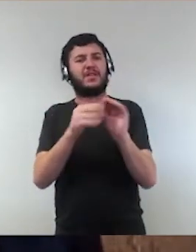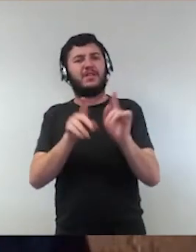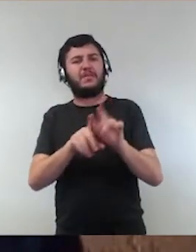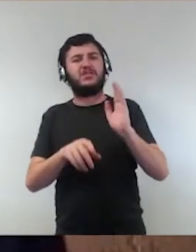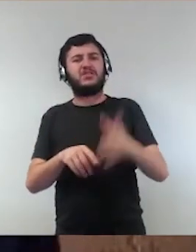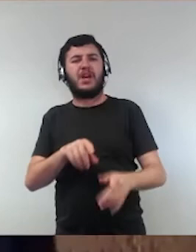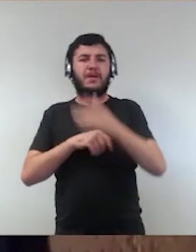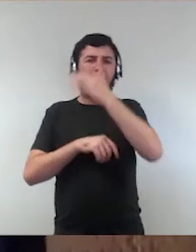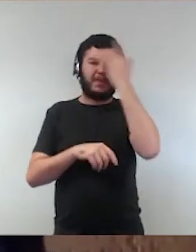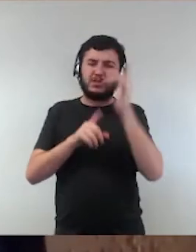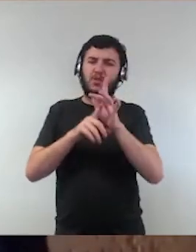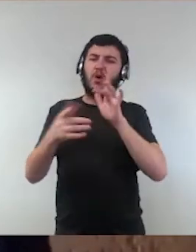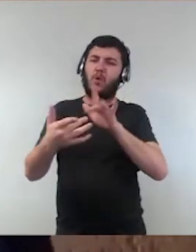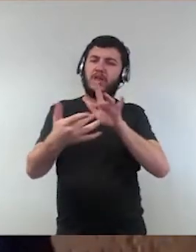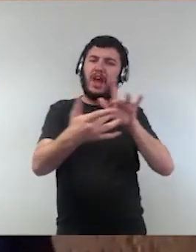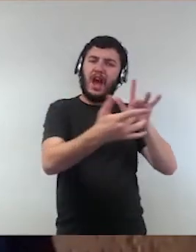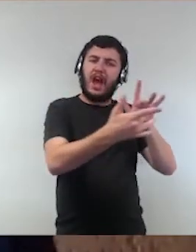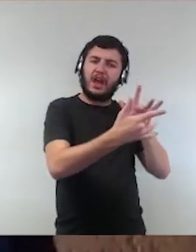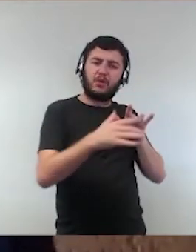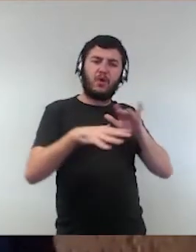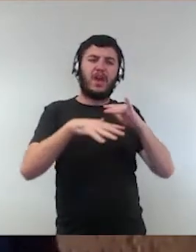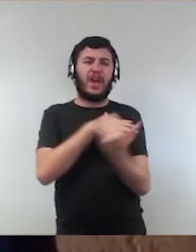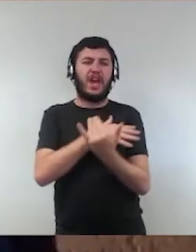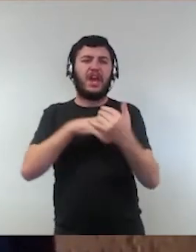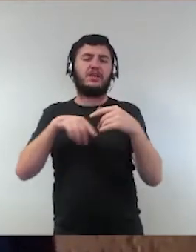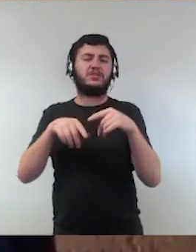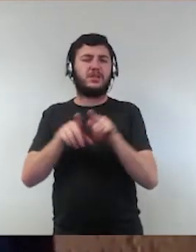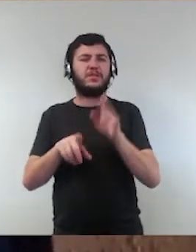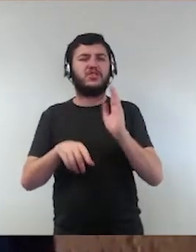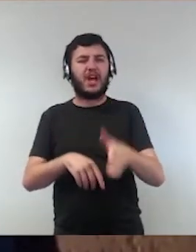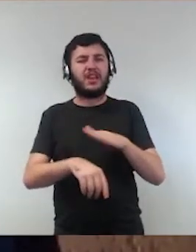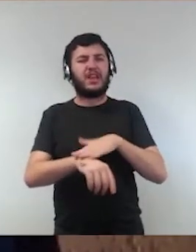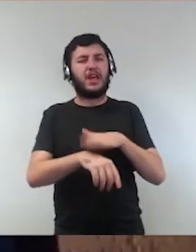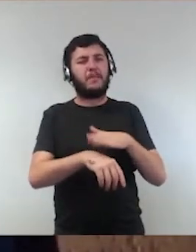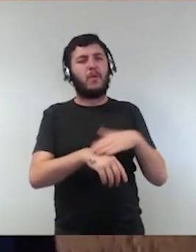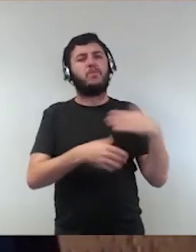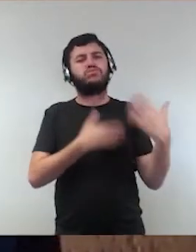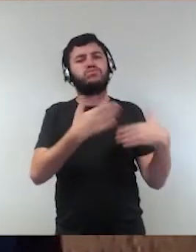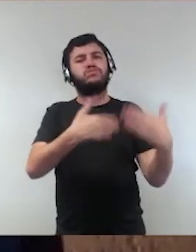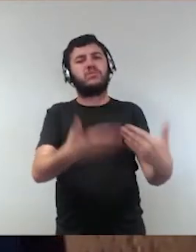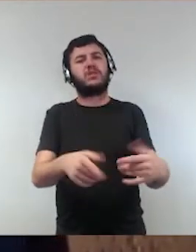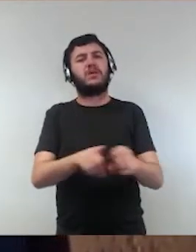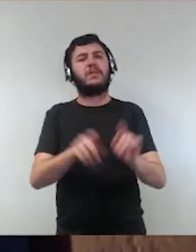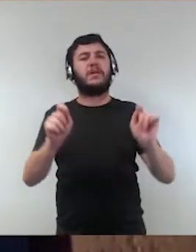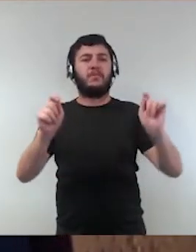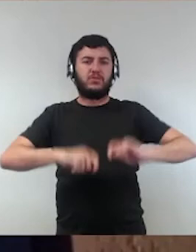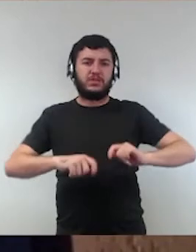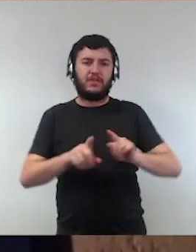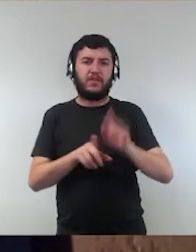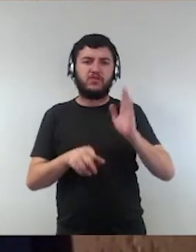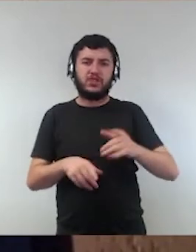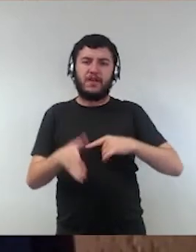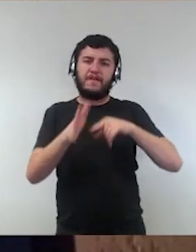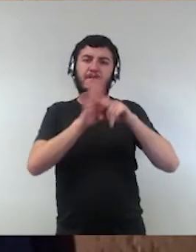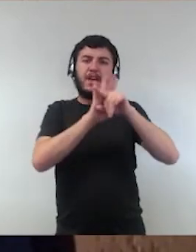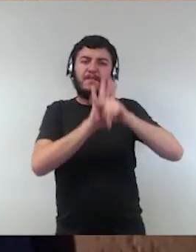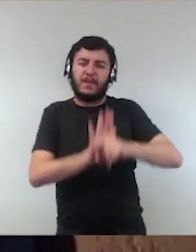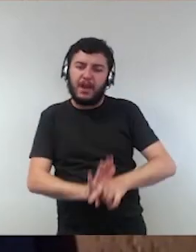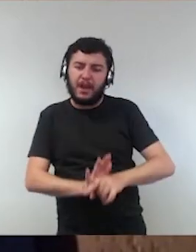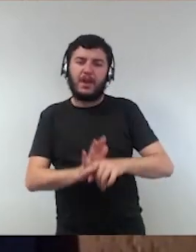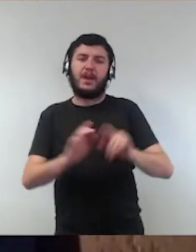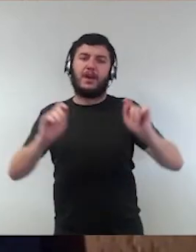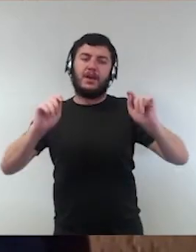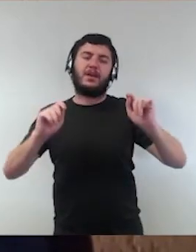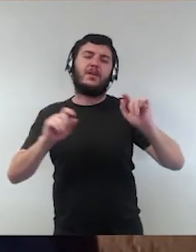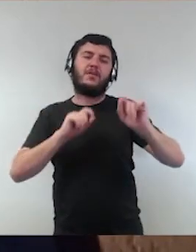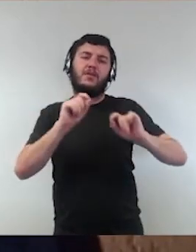usa durante um certo período de tempo é capaz de mapear com uma probabilidade altíssima e talvez até mais concreta